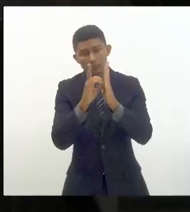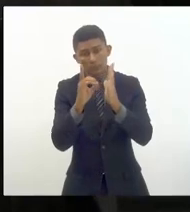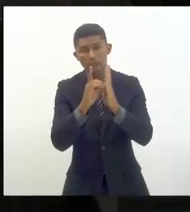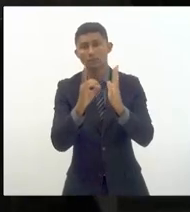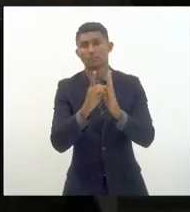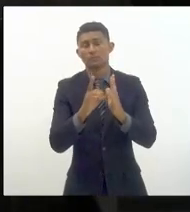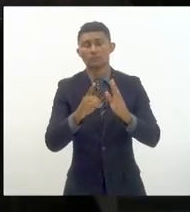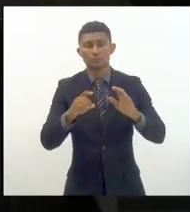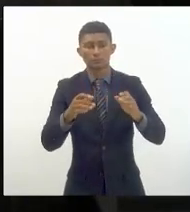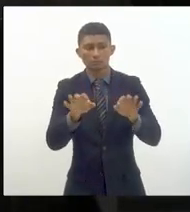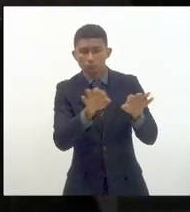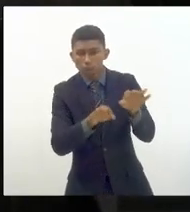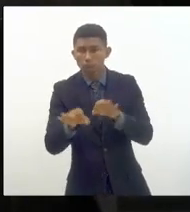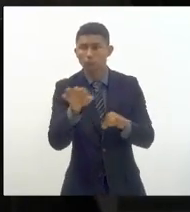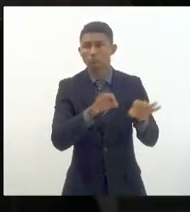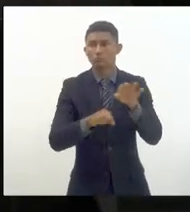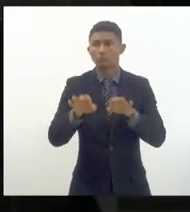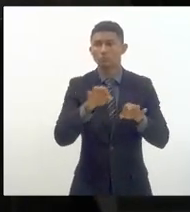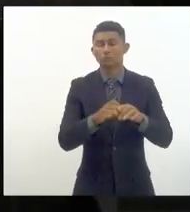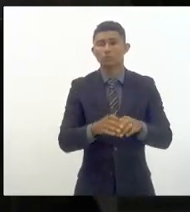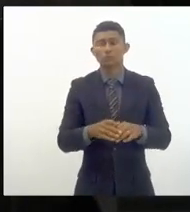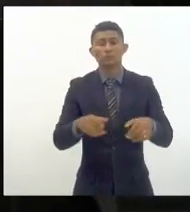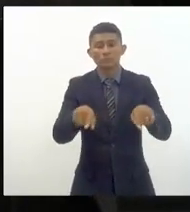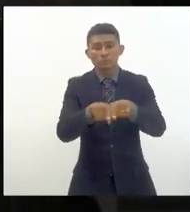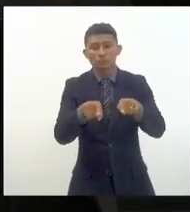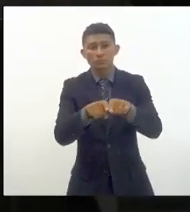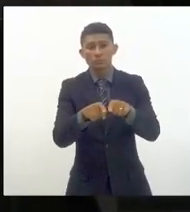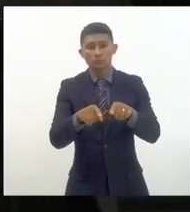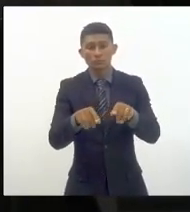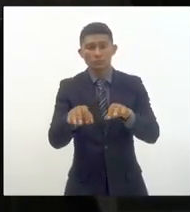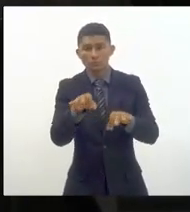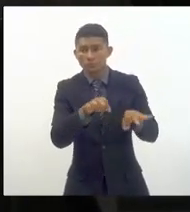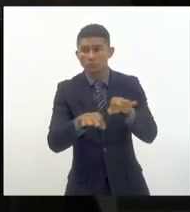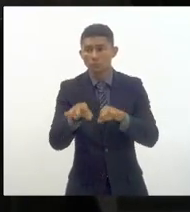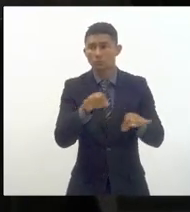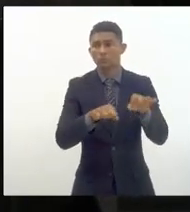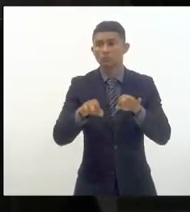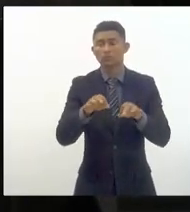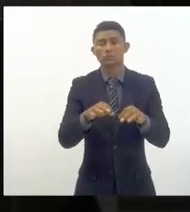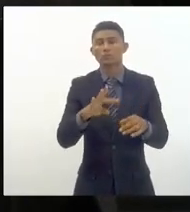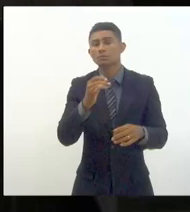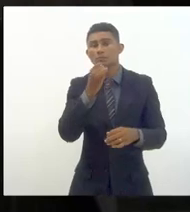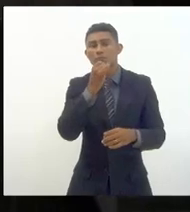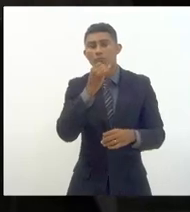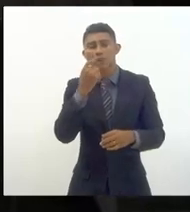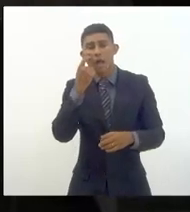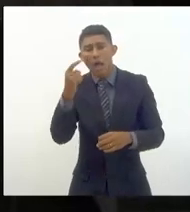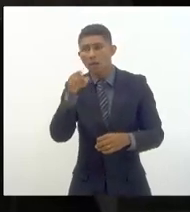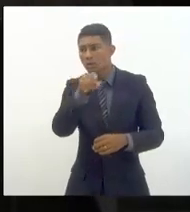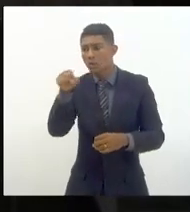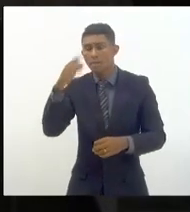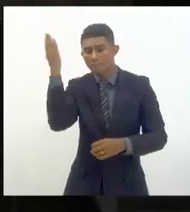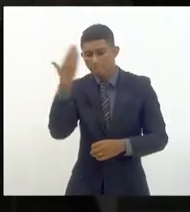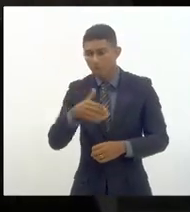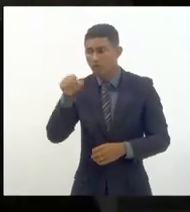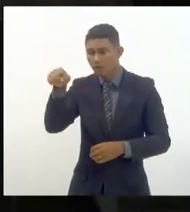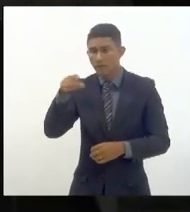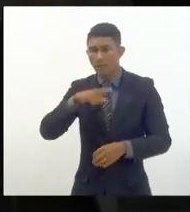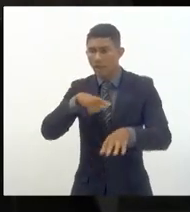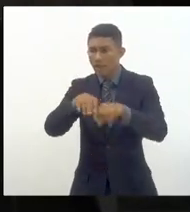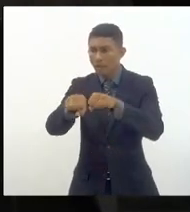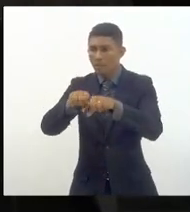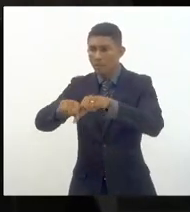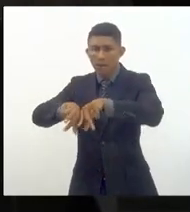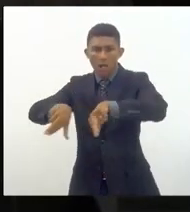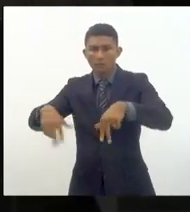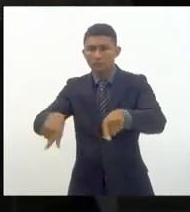estudar um concurso público e quando estruturais concurso público e na previsão de prova de títulos que é sempre o presente dos concursos além